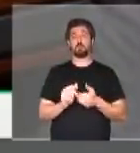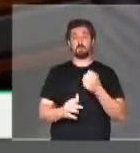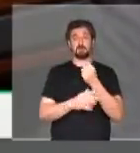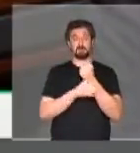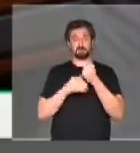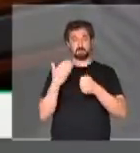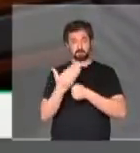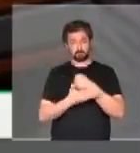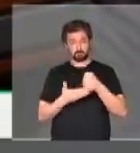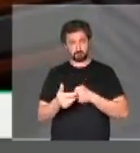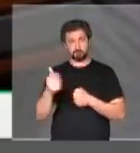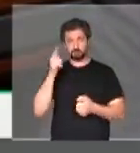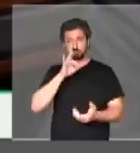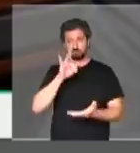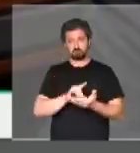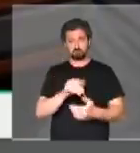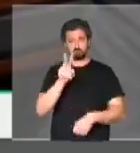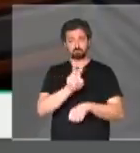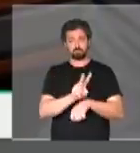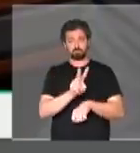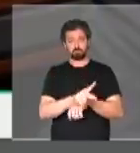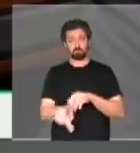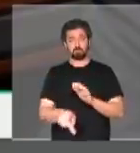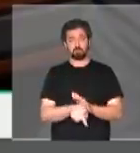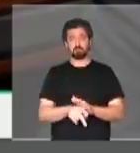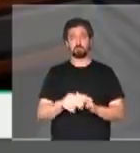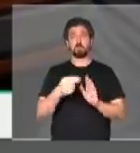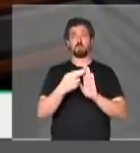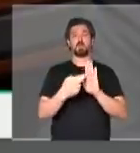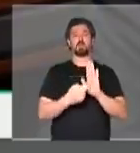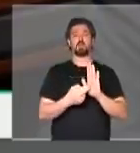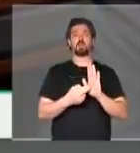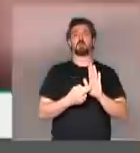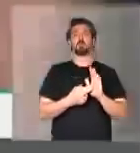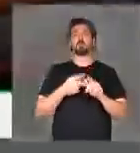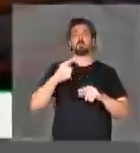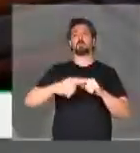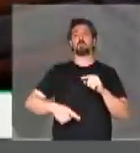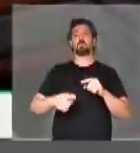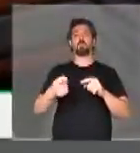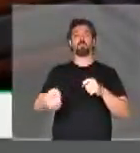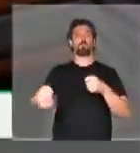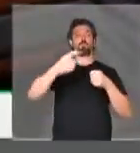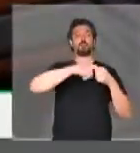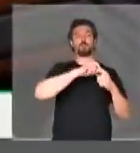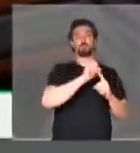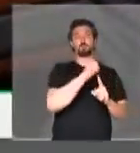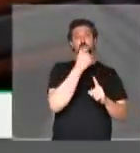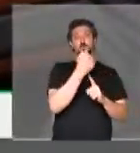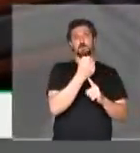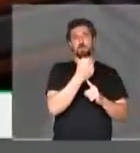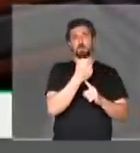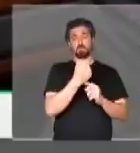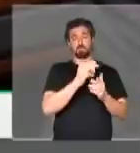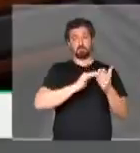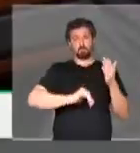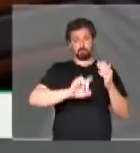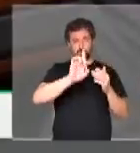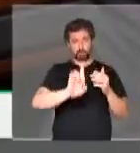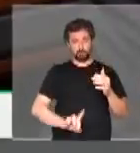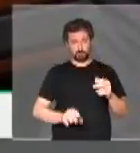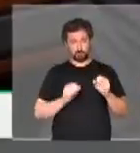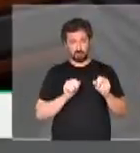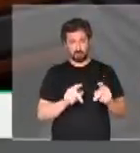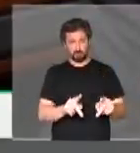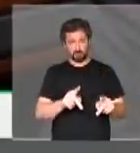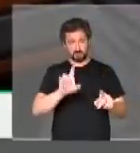da garantia fundamental já consolidada e protegida pelo princípio da vedação do retrocesso social, ao suprimir o direito